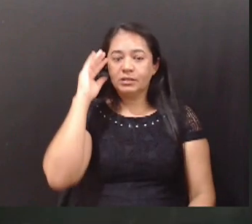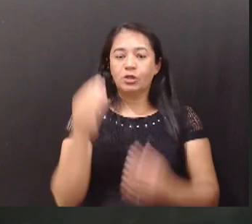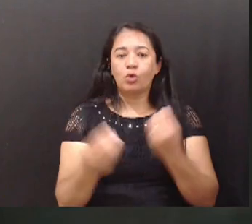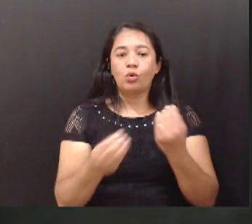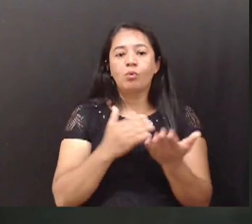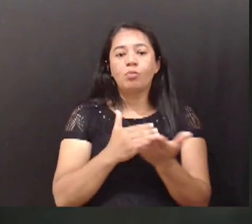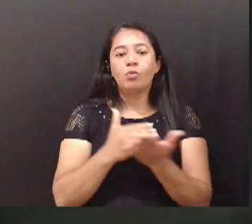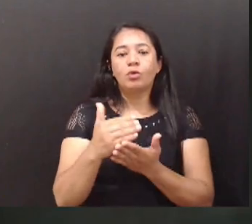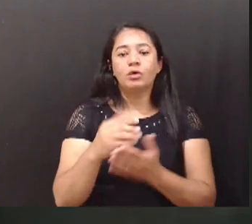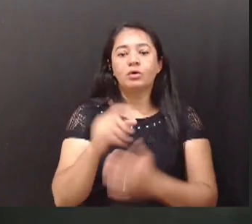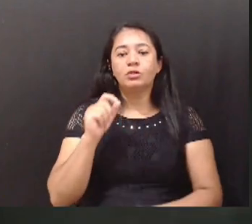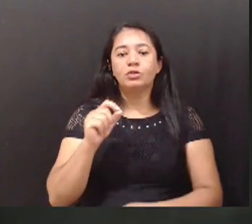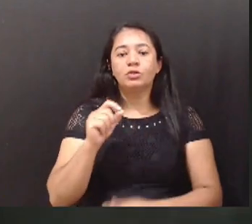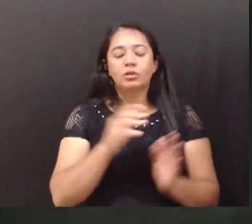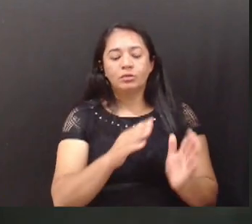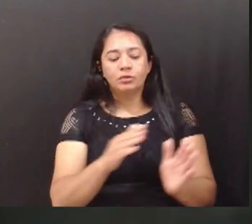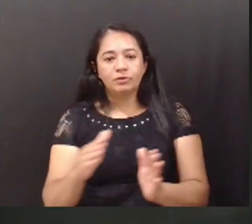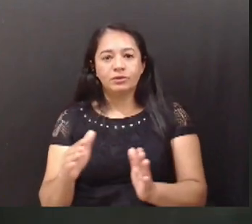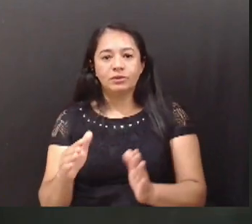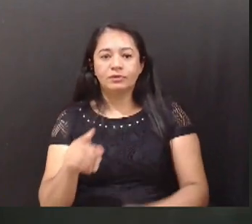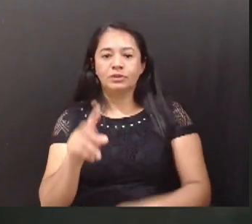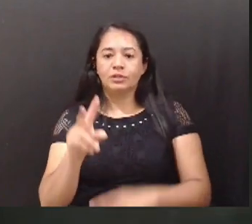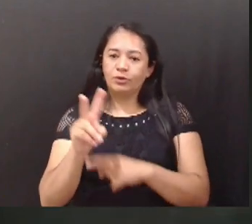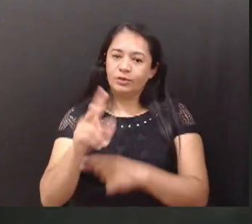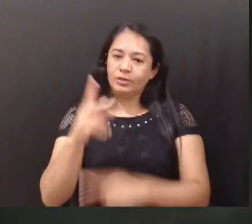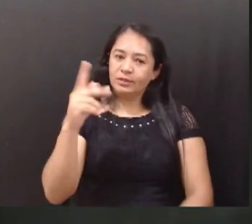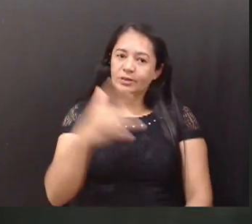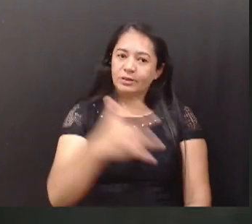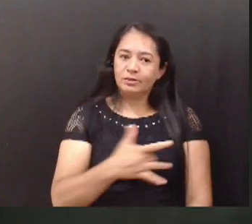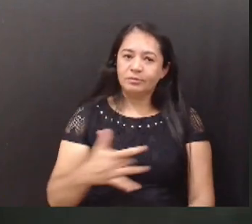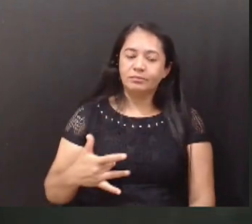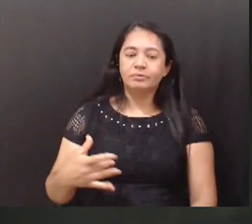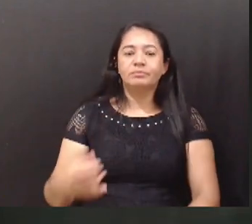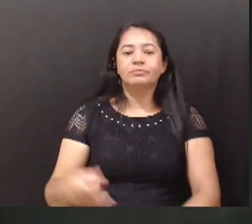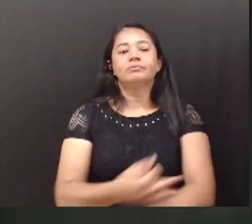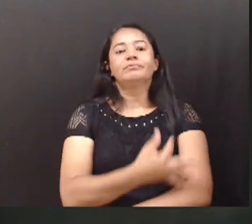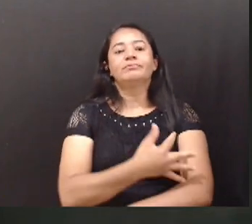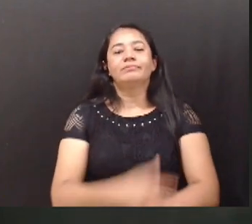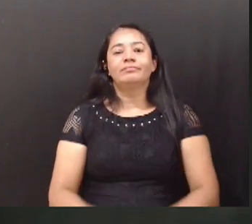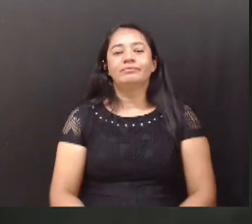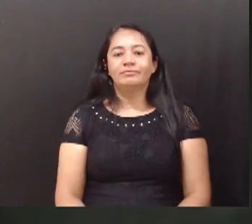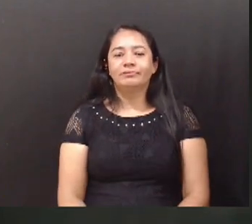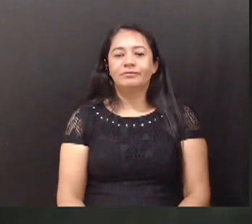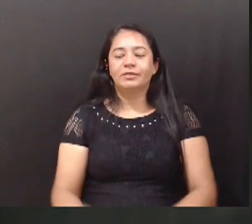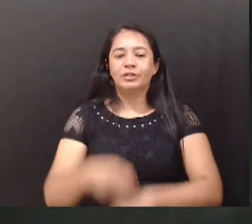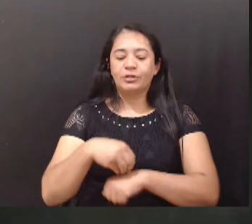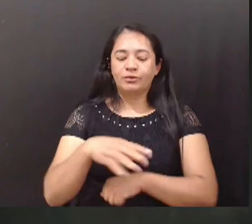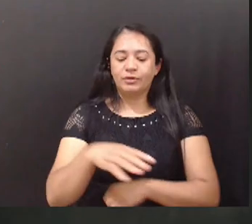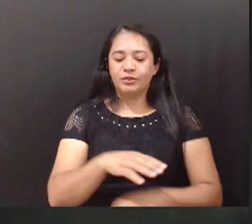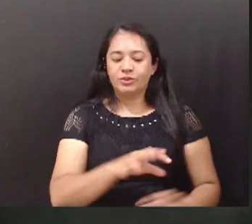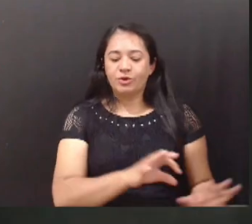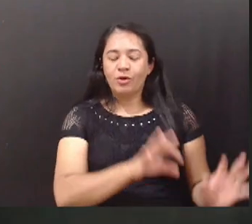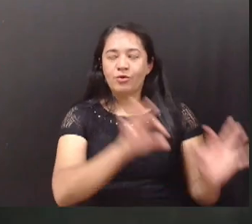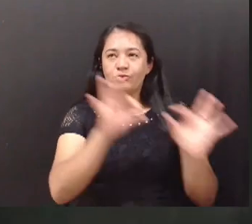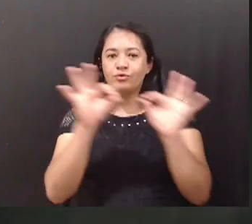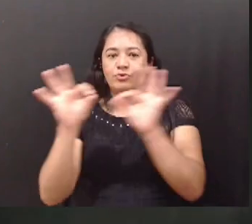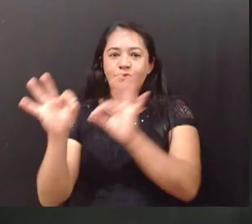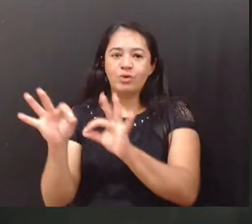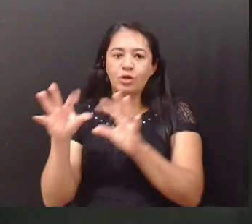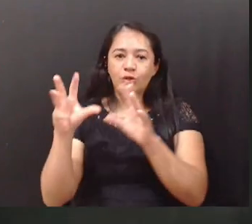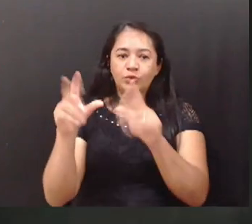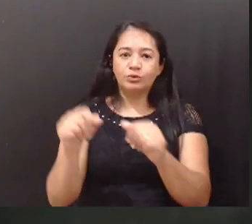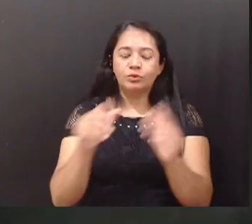realmente funciona para você cuidar da sua saúde emocional. E eu super indico assistir todos os programas do Estúdio Câmara,